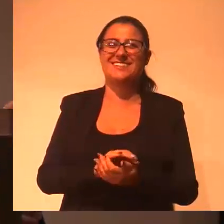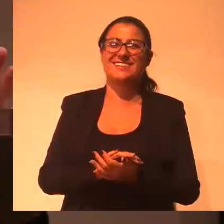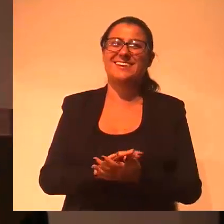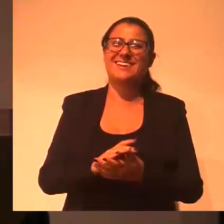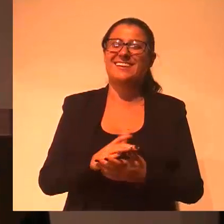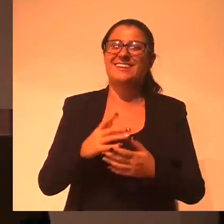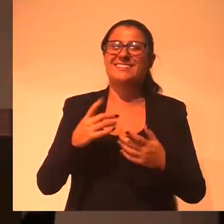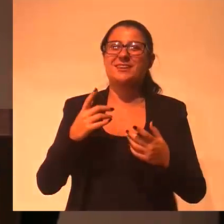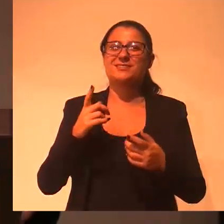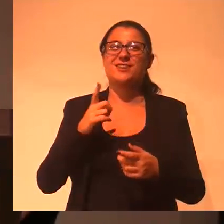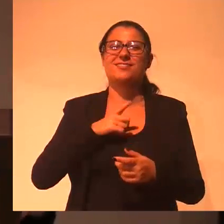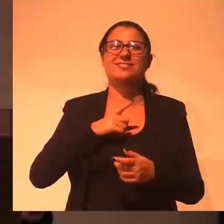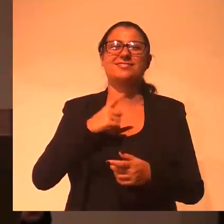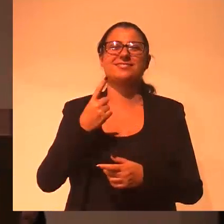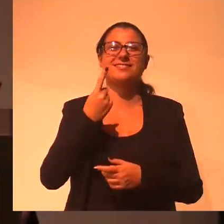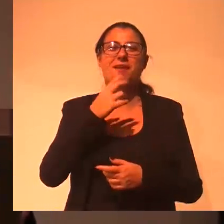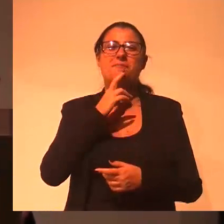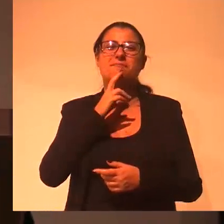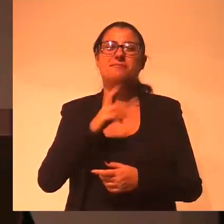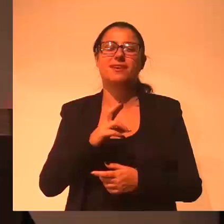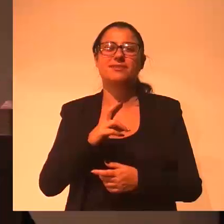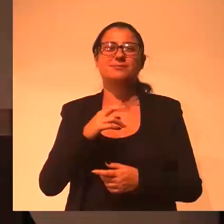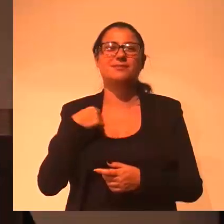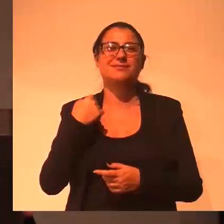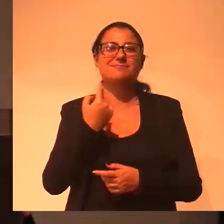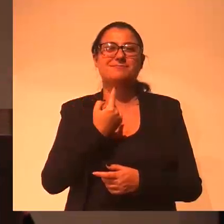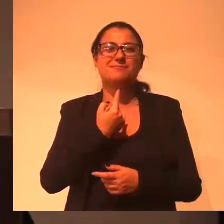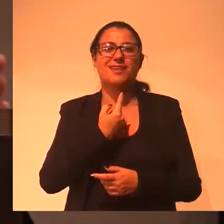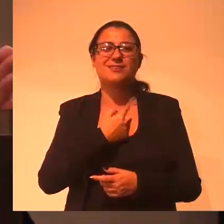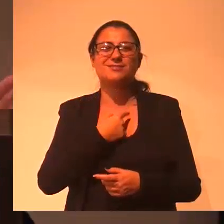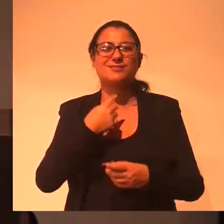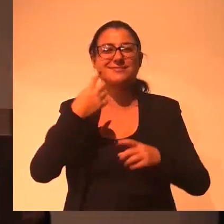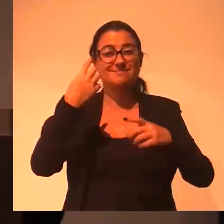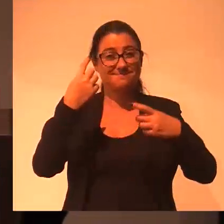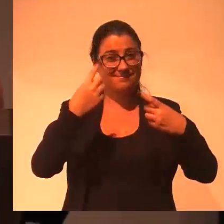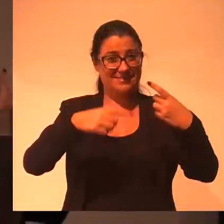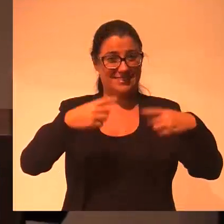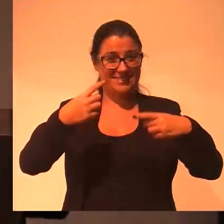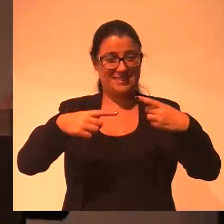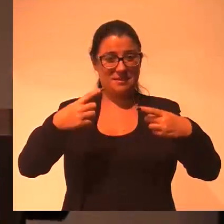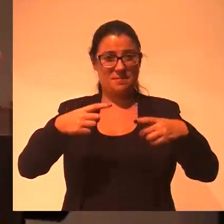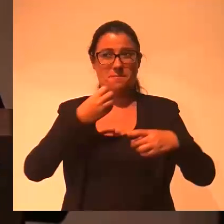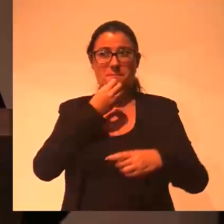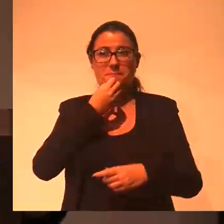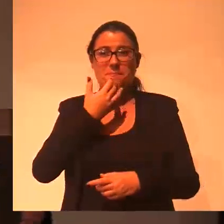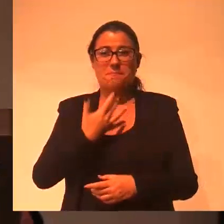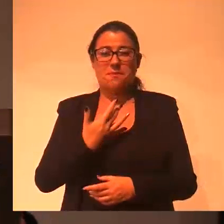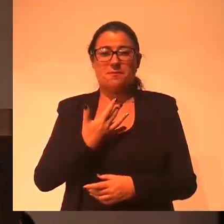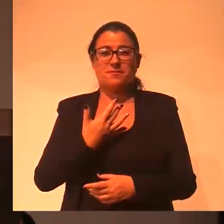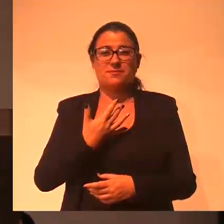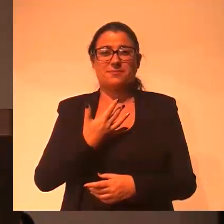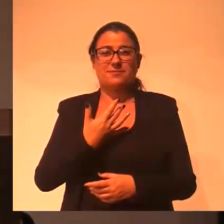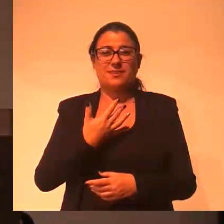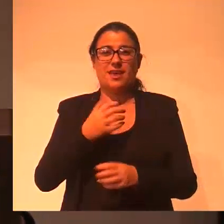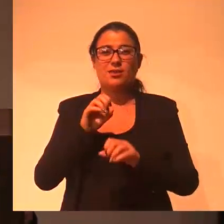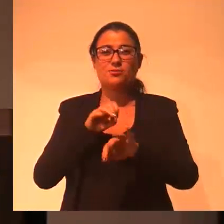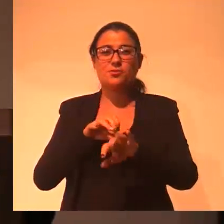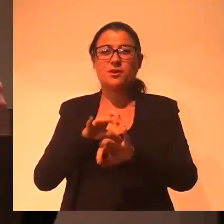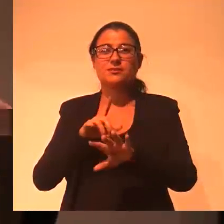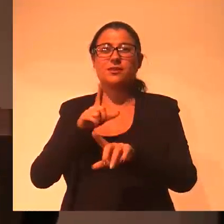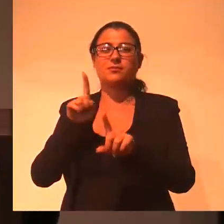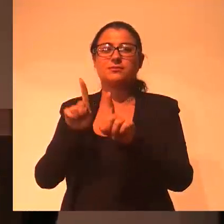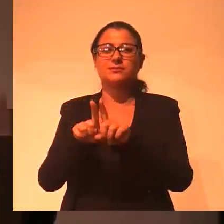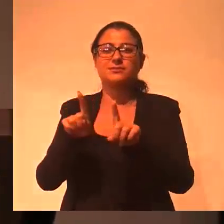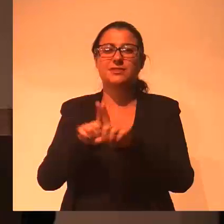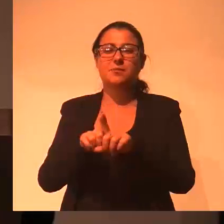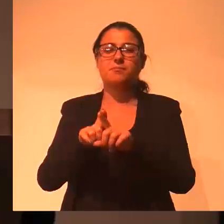Não é? Só tem uma resposta para a gente chegar no diálogo. É educação e é informação. E quando a gente